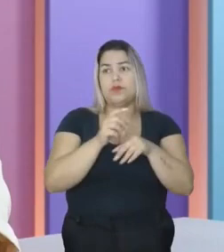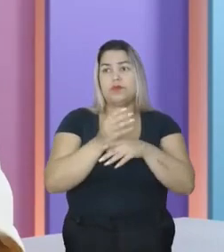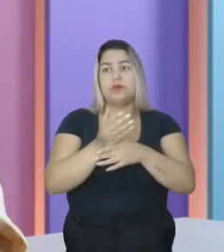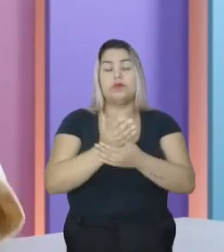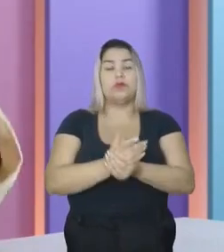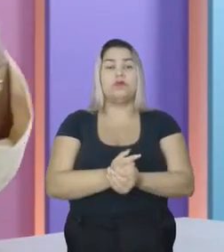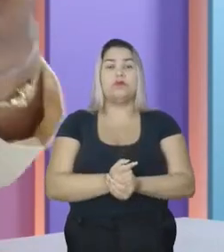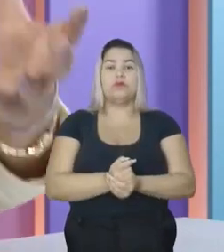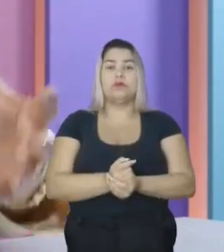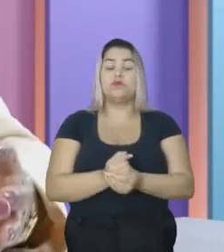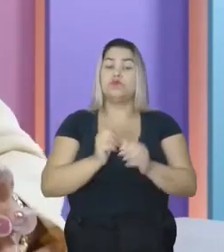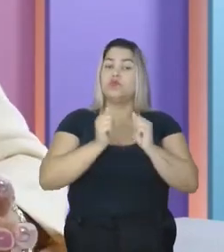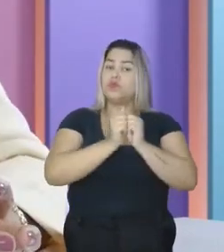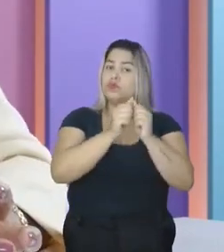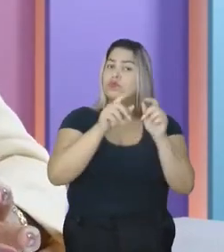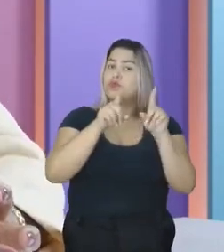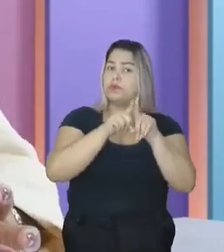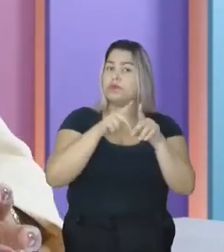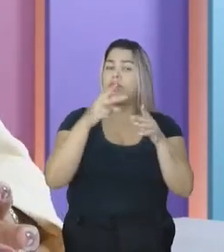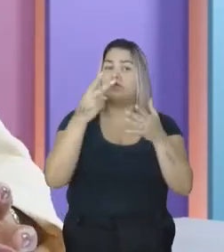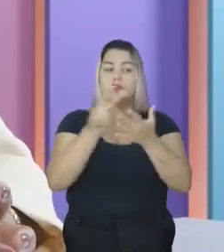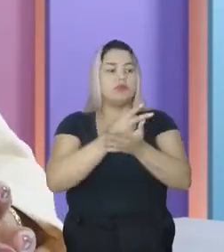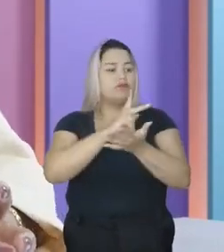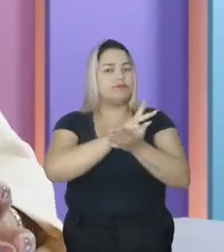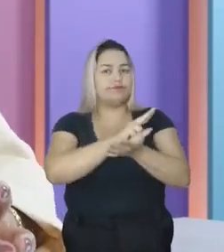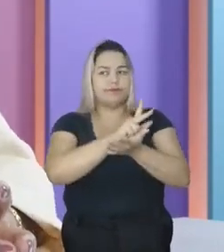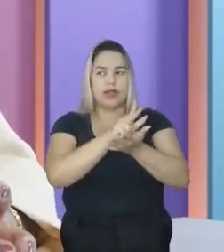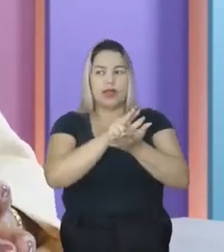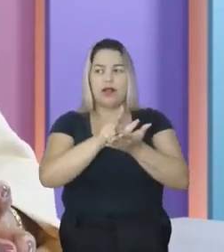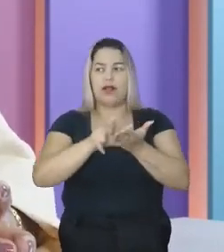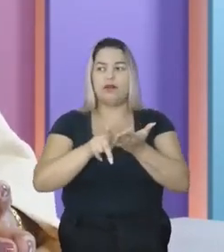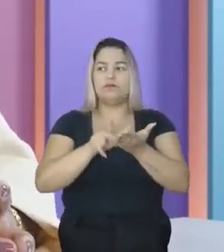né? Junto com isso veio uma série de